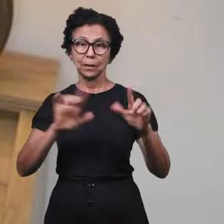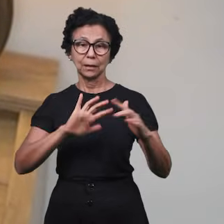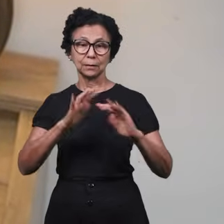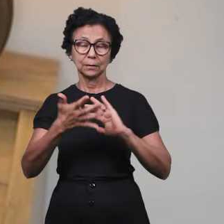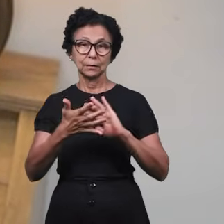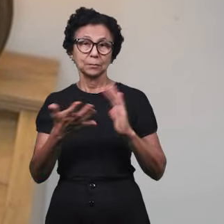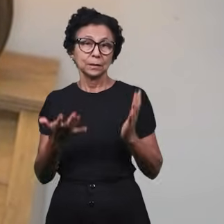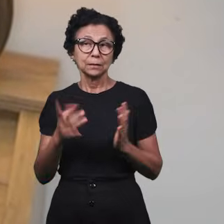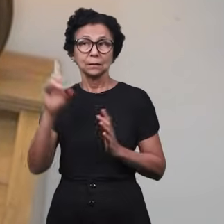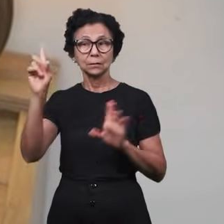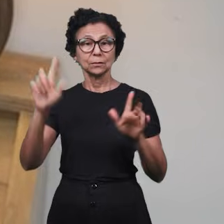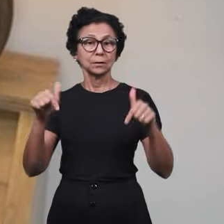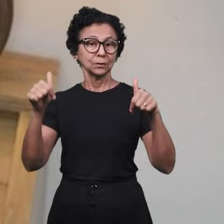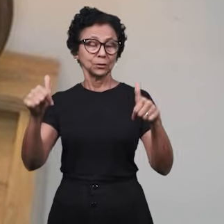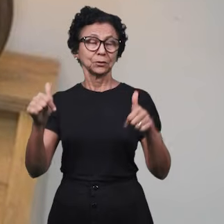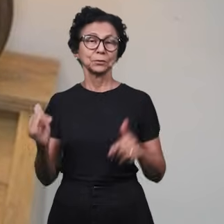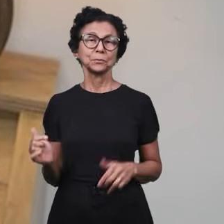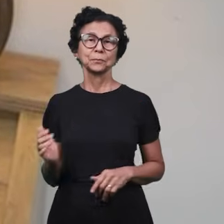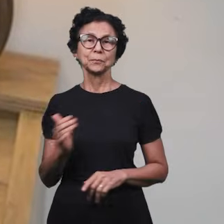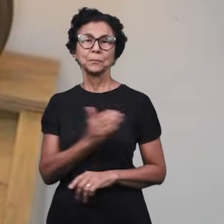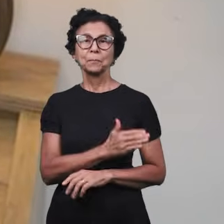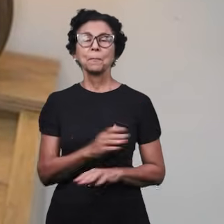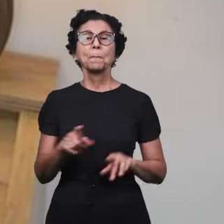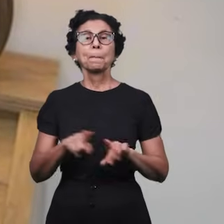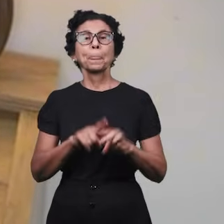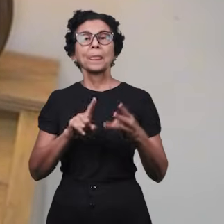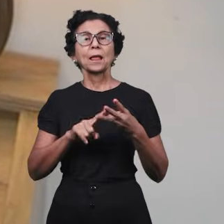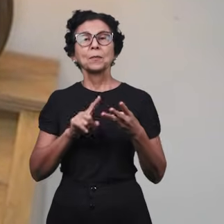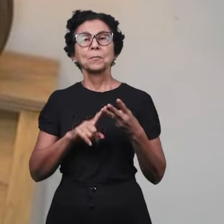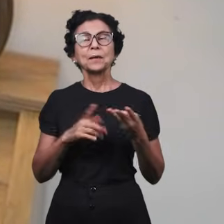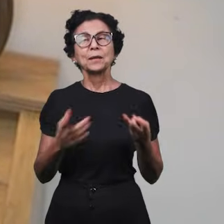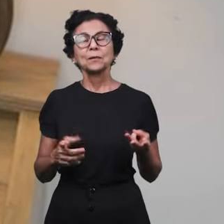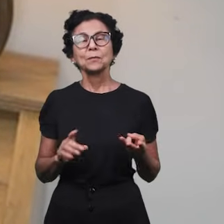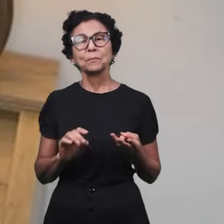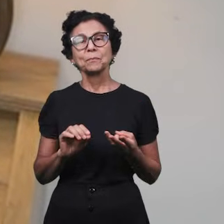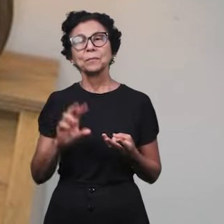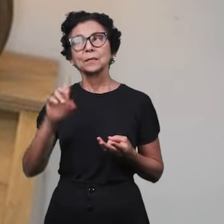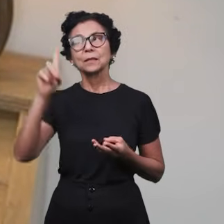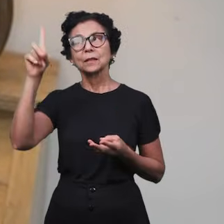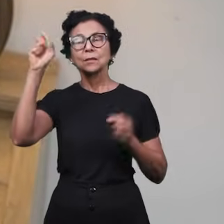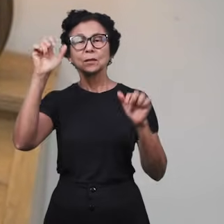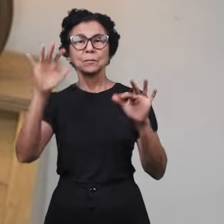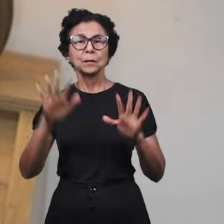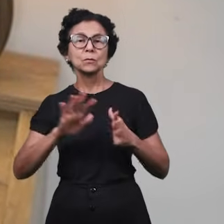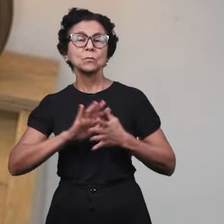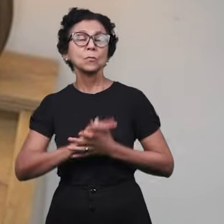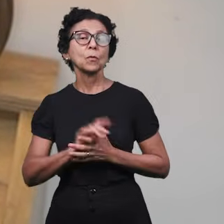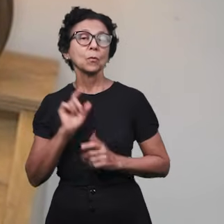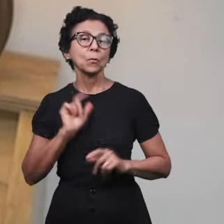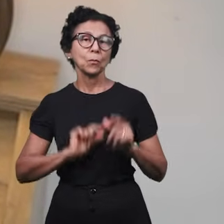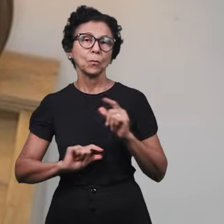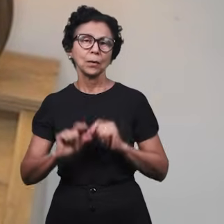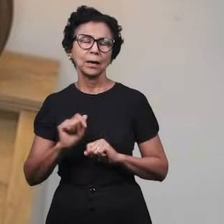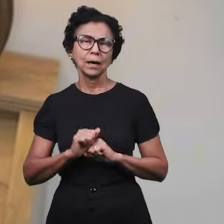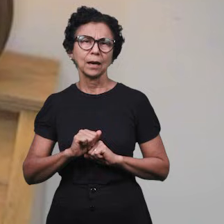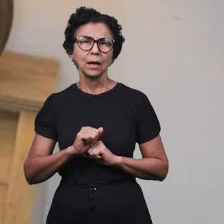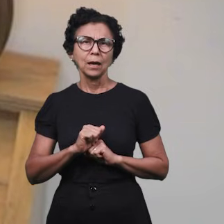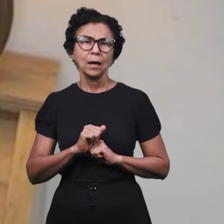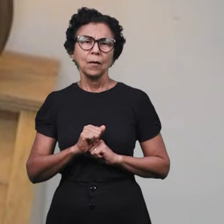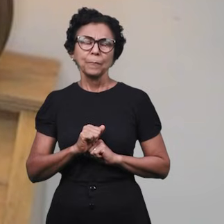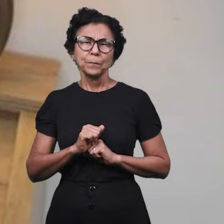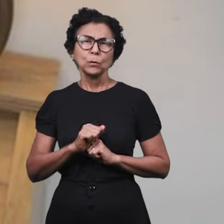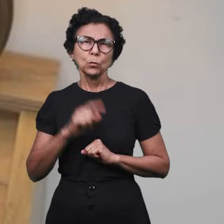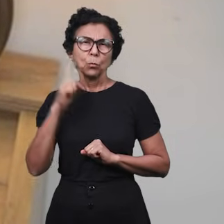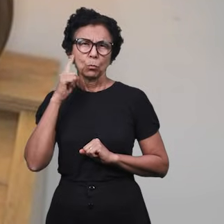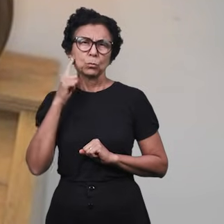que o Senhor também nos concedeu foi ver os nossos irmãos surdos alcançarem lugares que eles